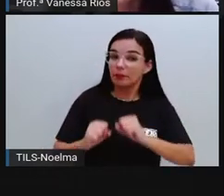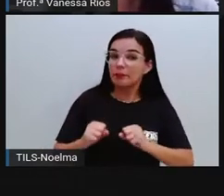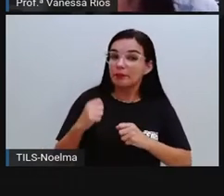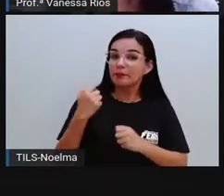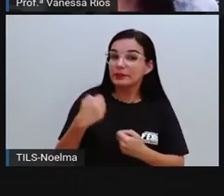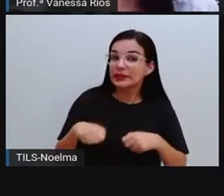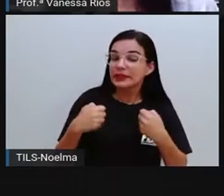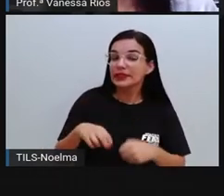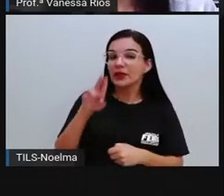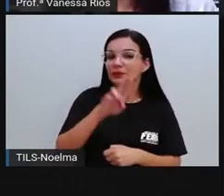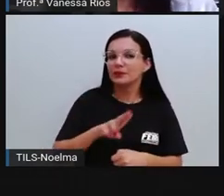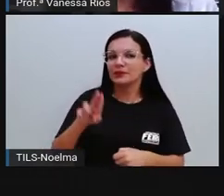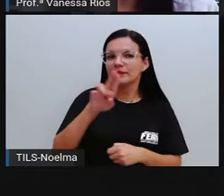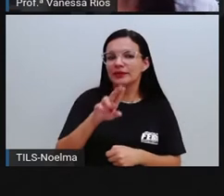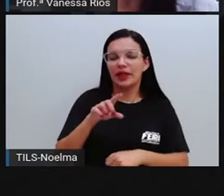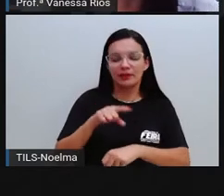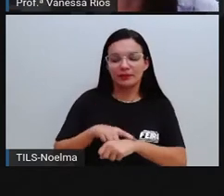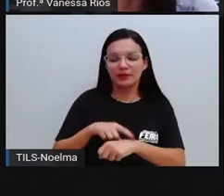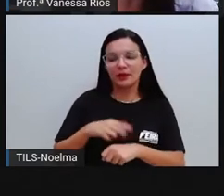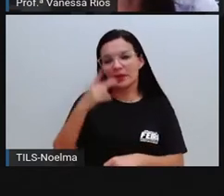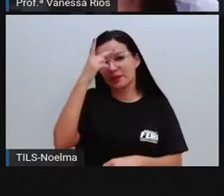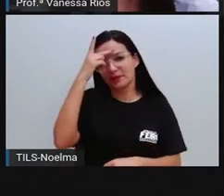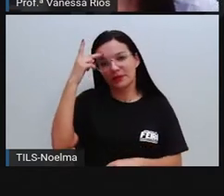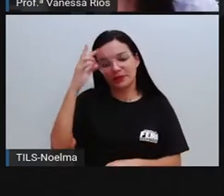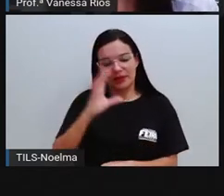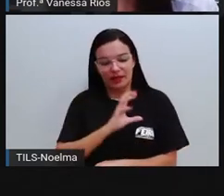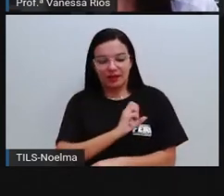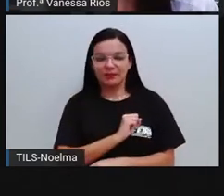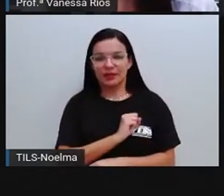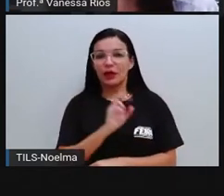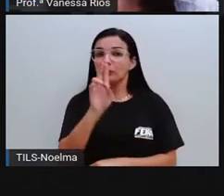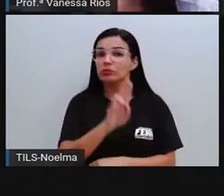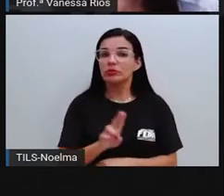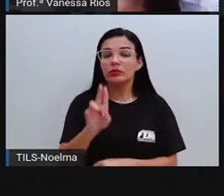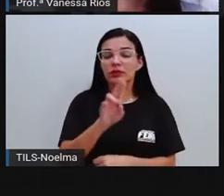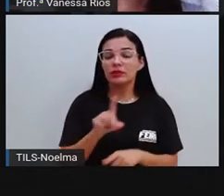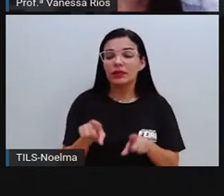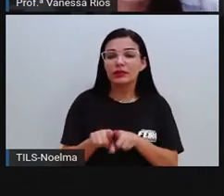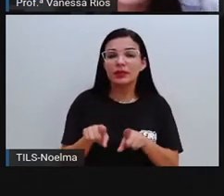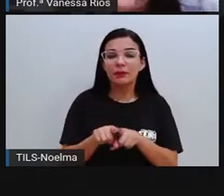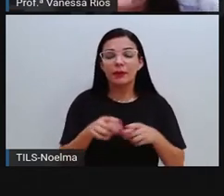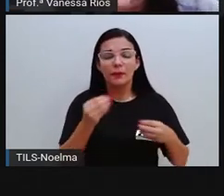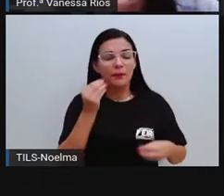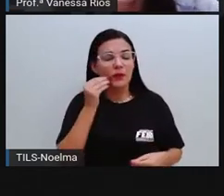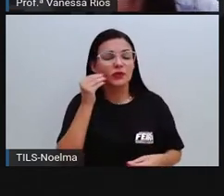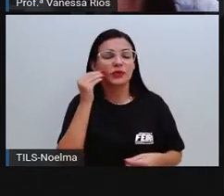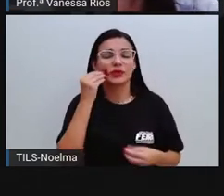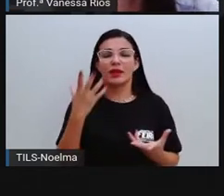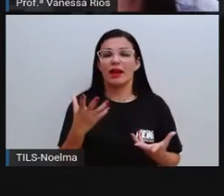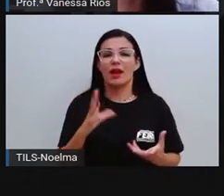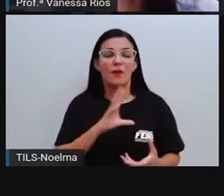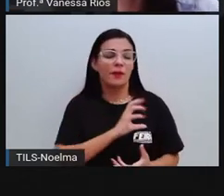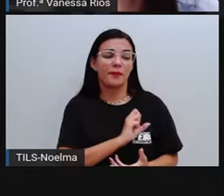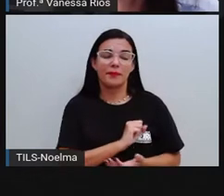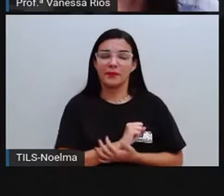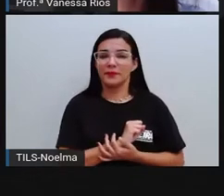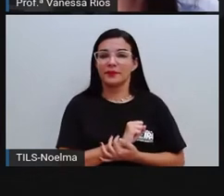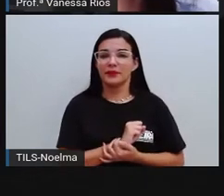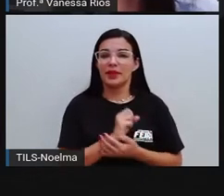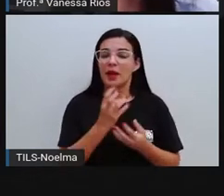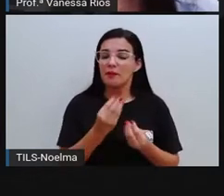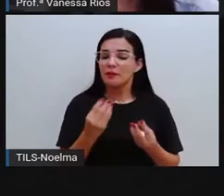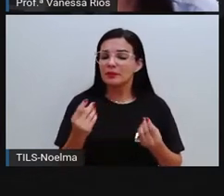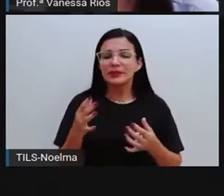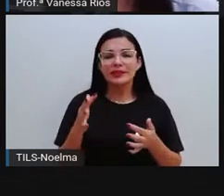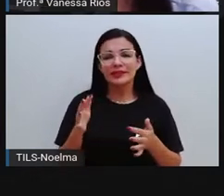ama. Utilizado para dizer que gosta, utilizado para demonstrar esse amor. E muitas vezes através de